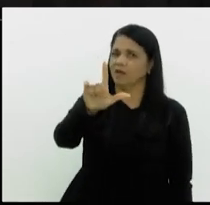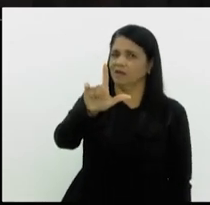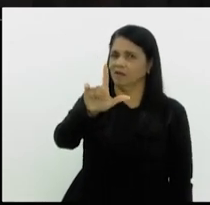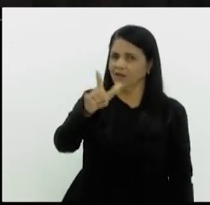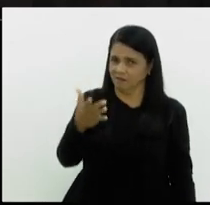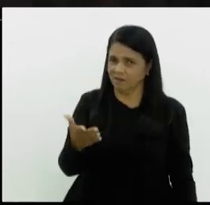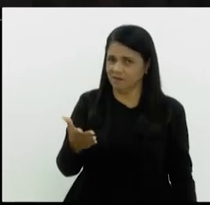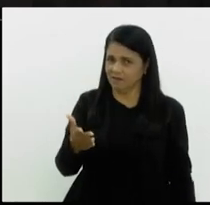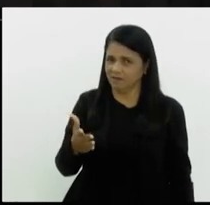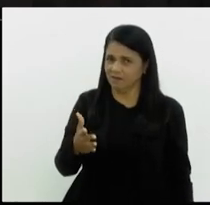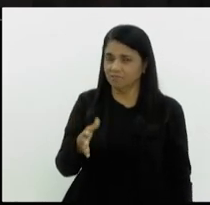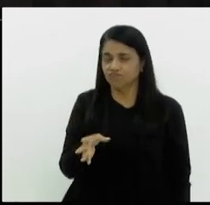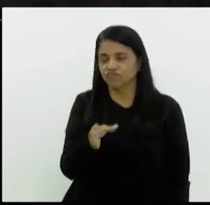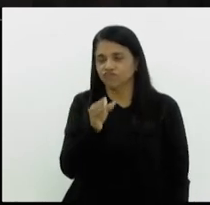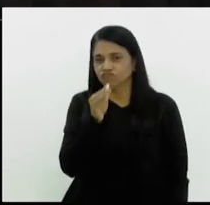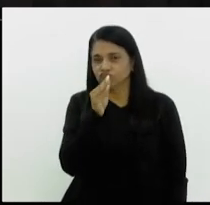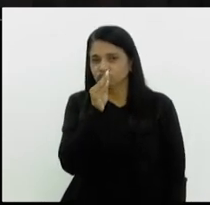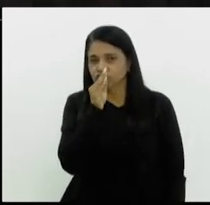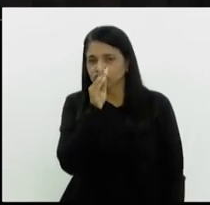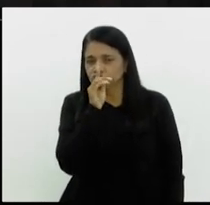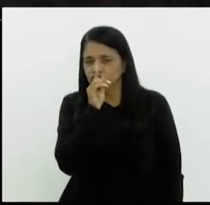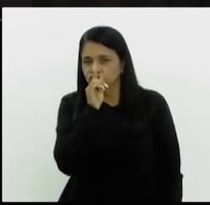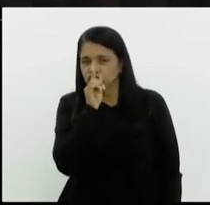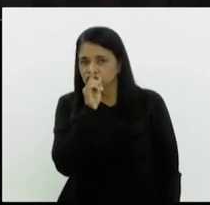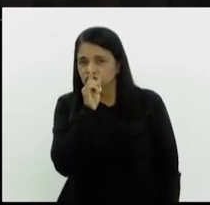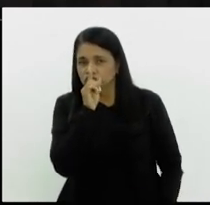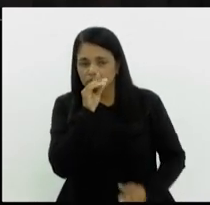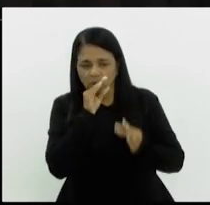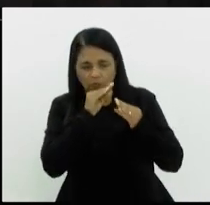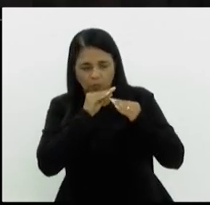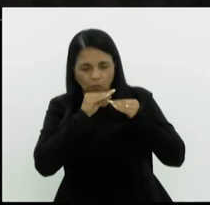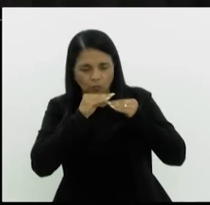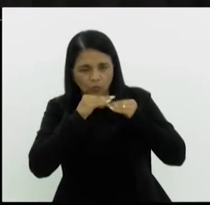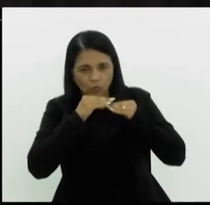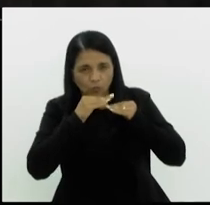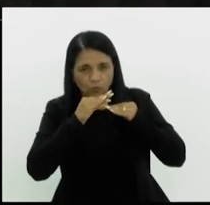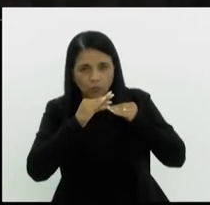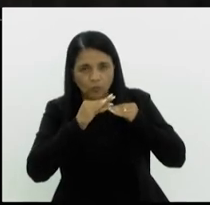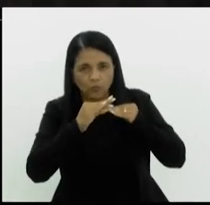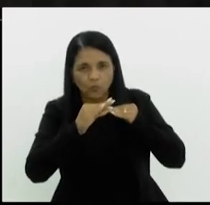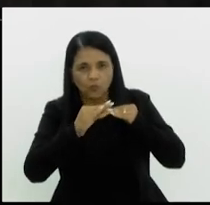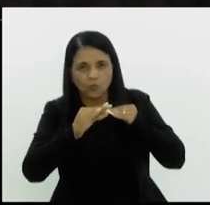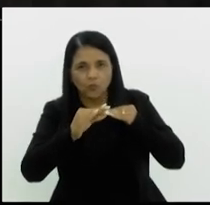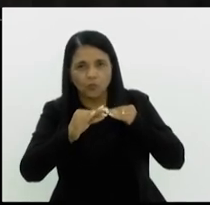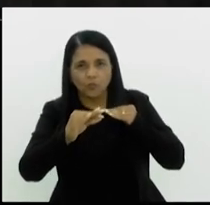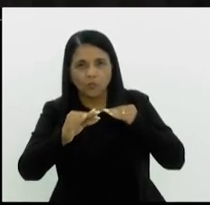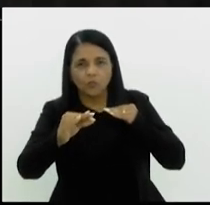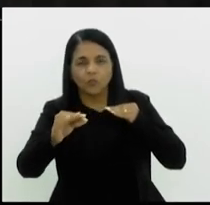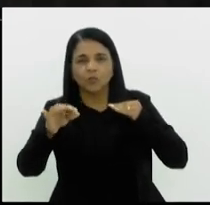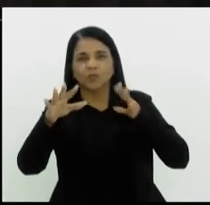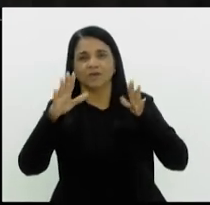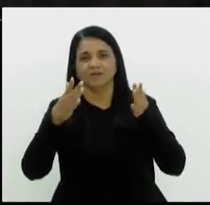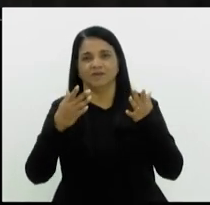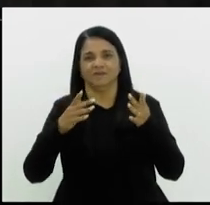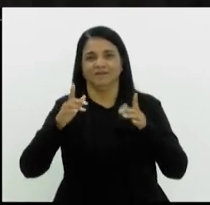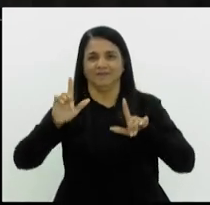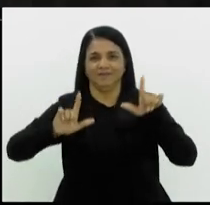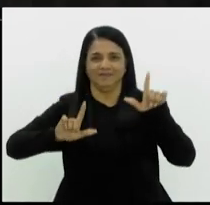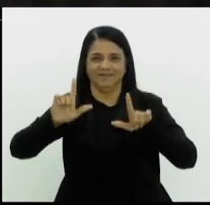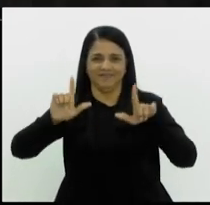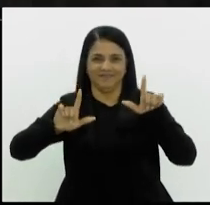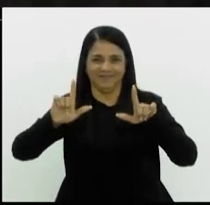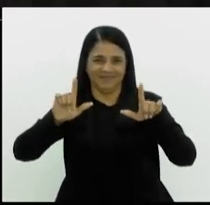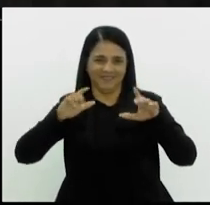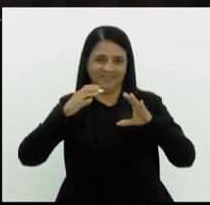E o silêncio, pessoal? E o silêncio? O silêncio da mídia? Olha, é algo inacreditável de alguns veículos